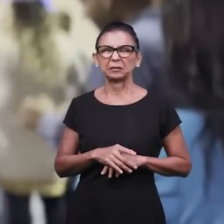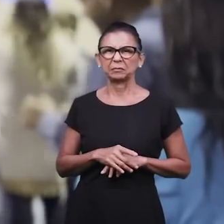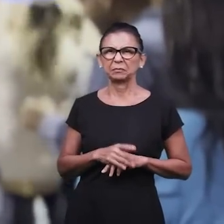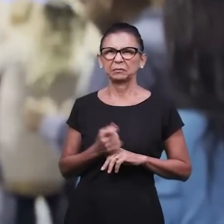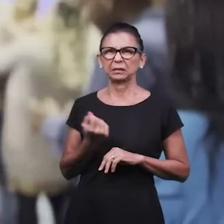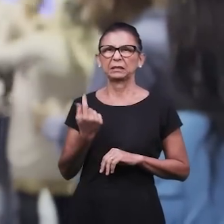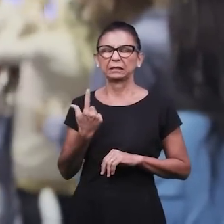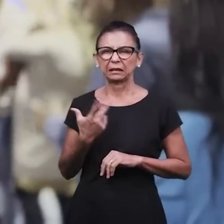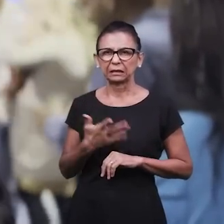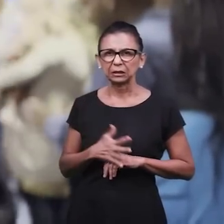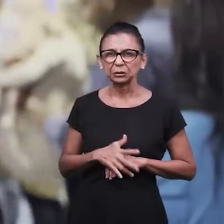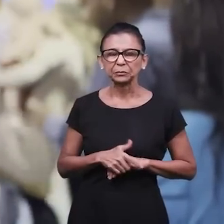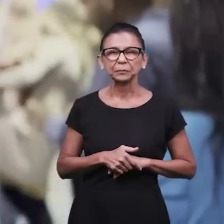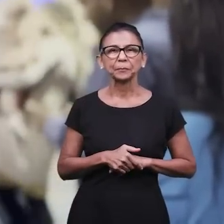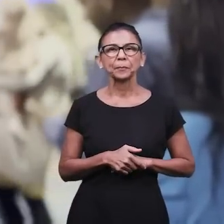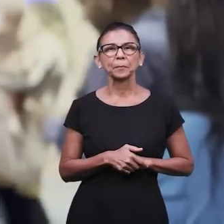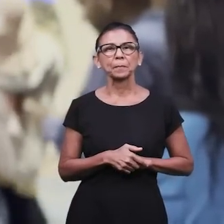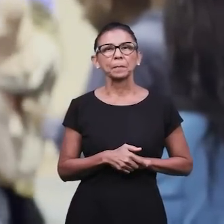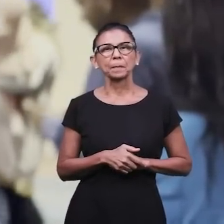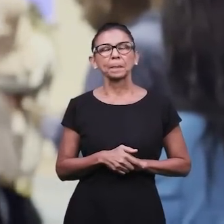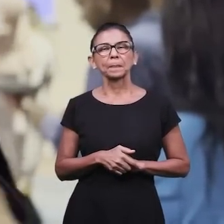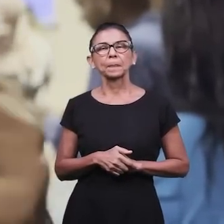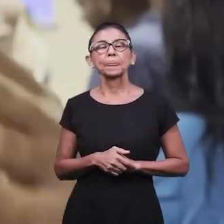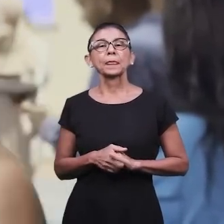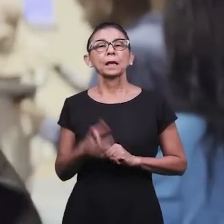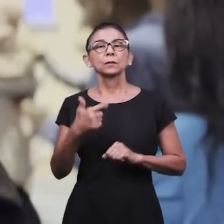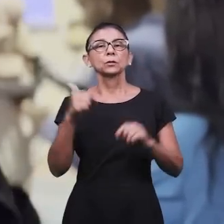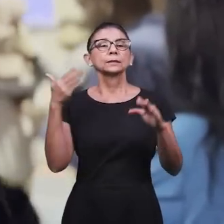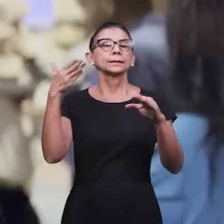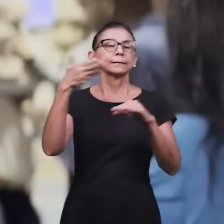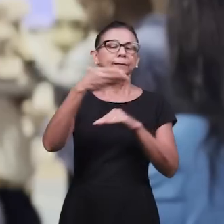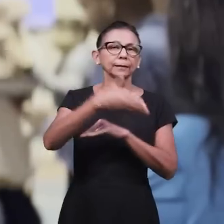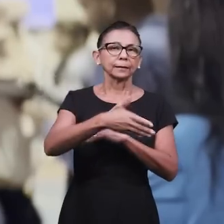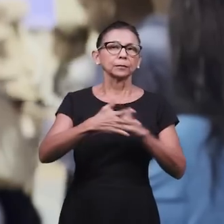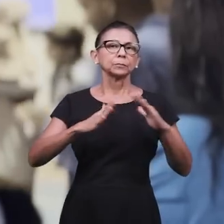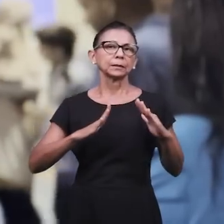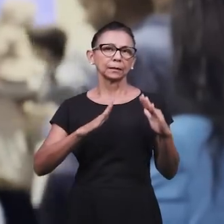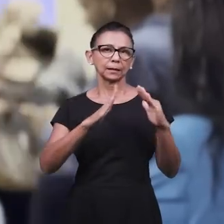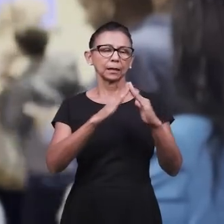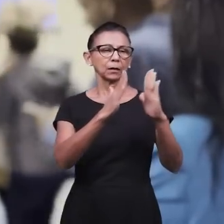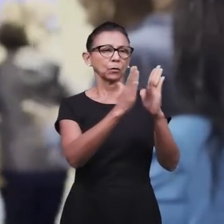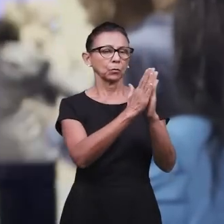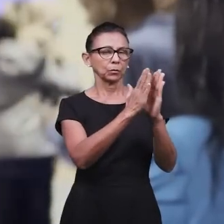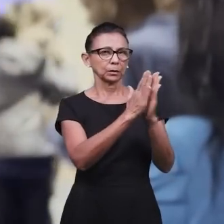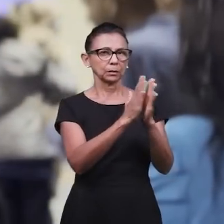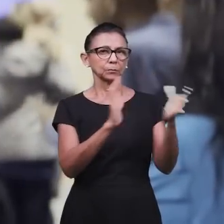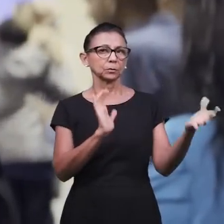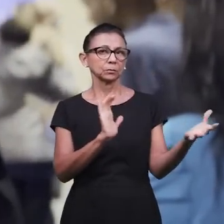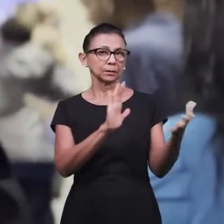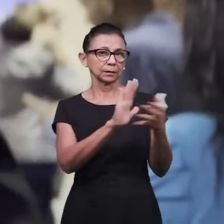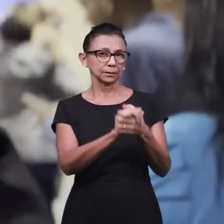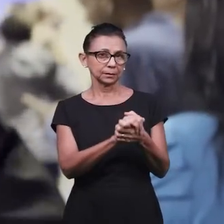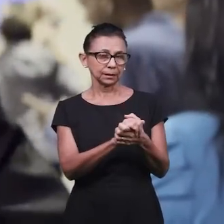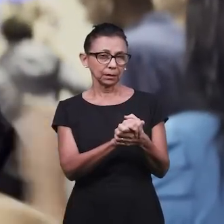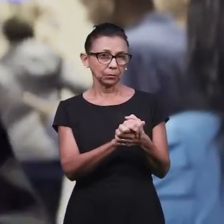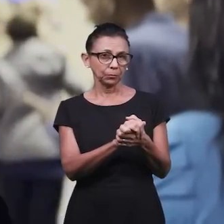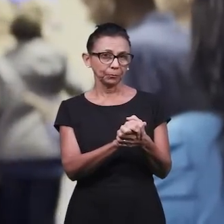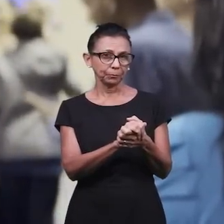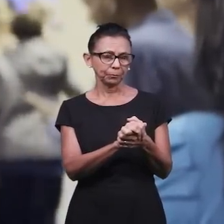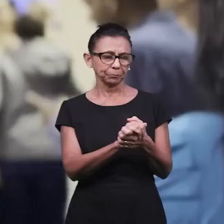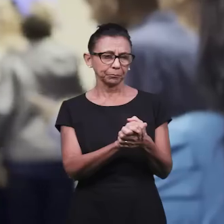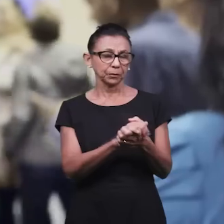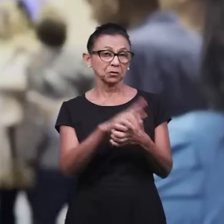no dom. Nós entramos, oramos com ele, o Senhor falou, visitou eles e depois